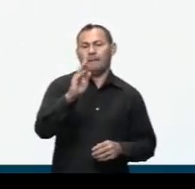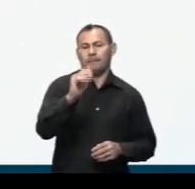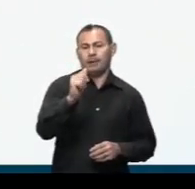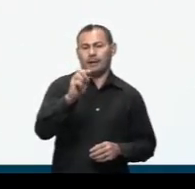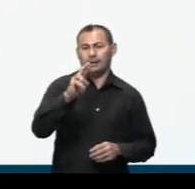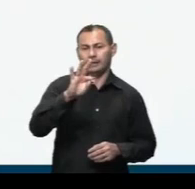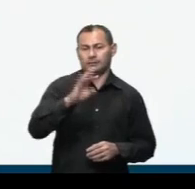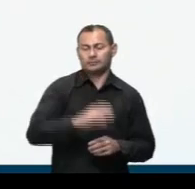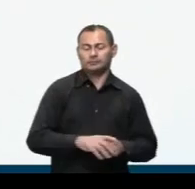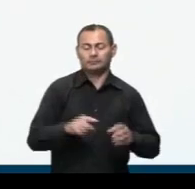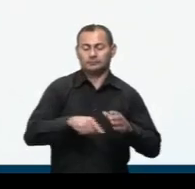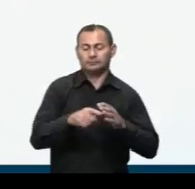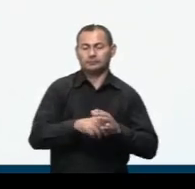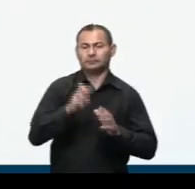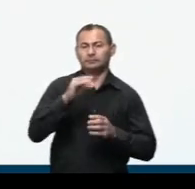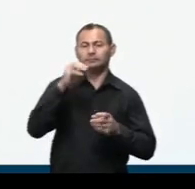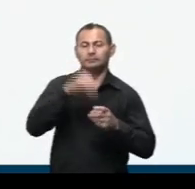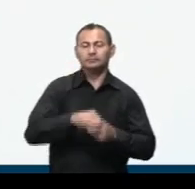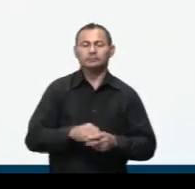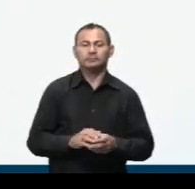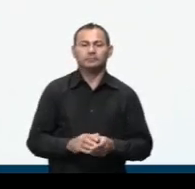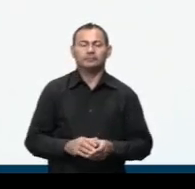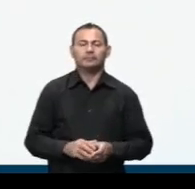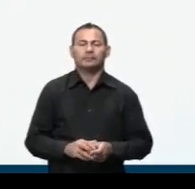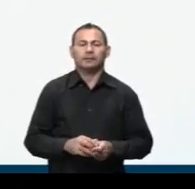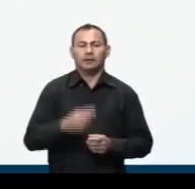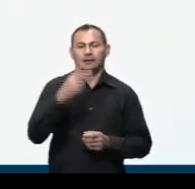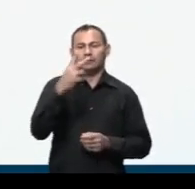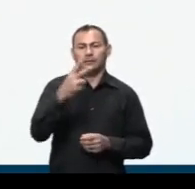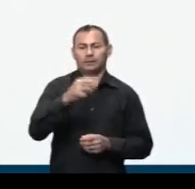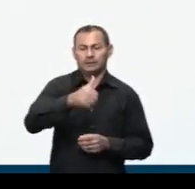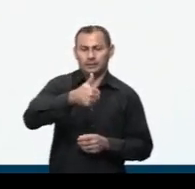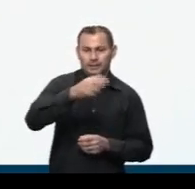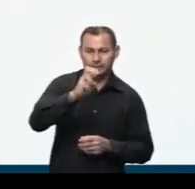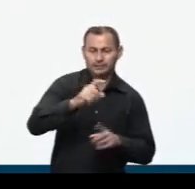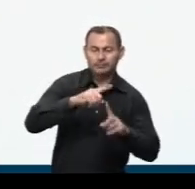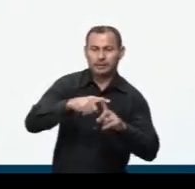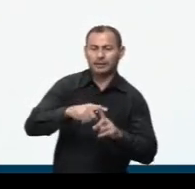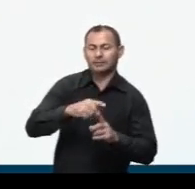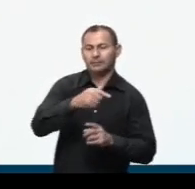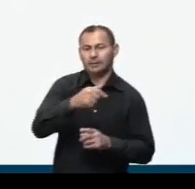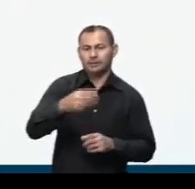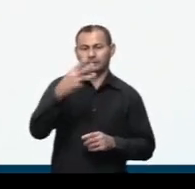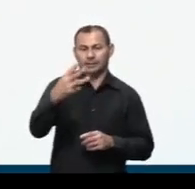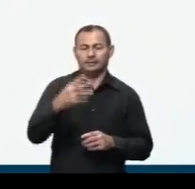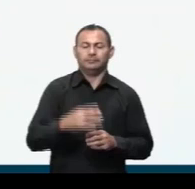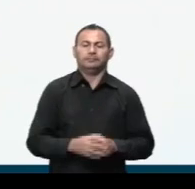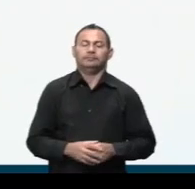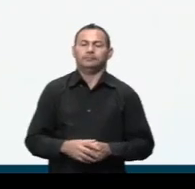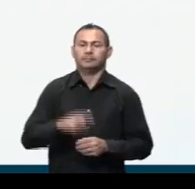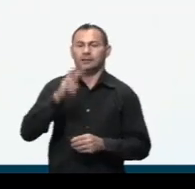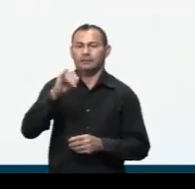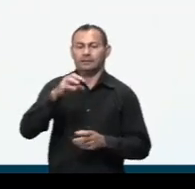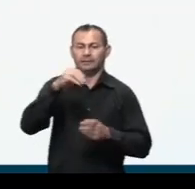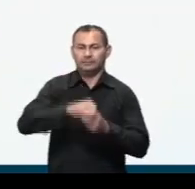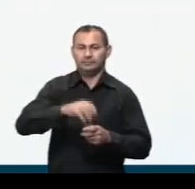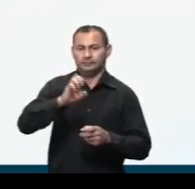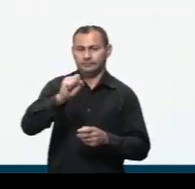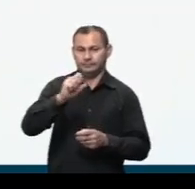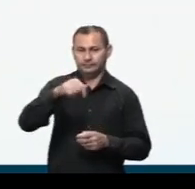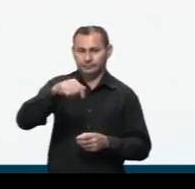cota aqui de arrasamento, onde vai ser a estaca de 2,15 mais menos 3. Então, aqui vai vir uma